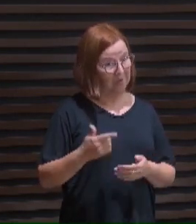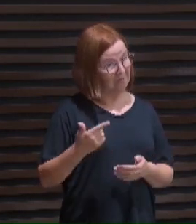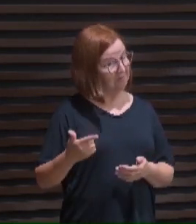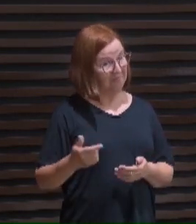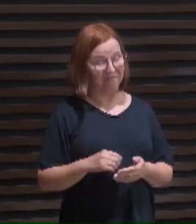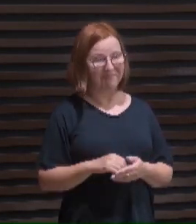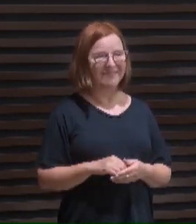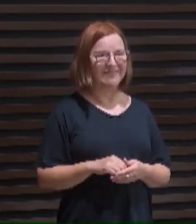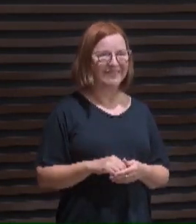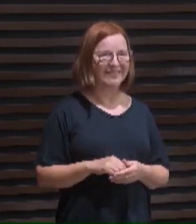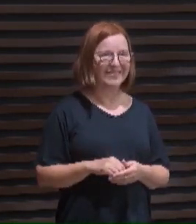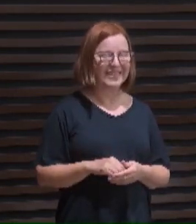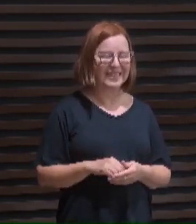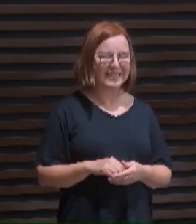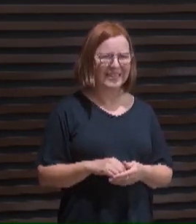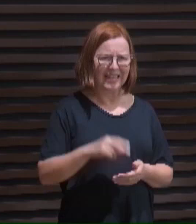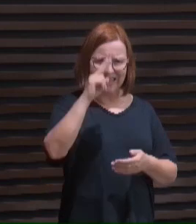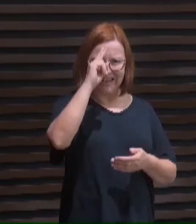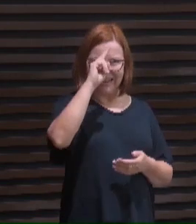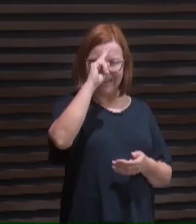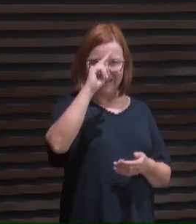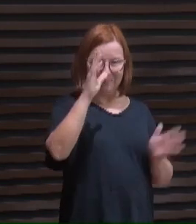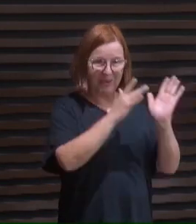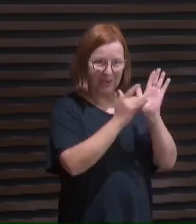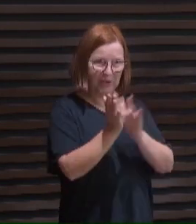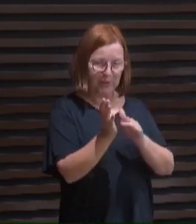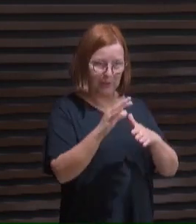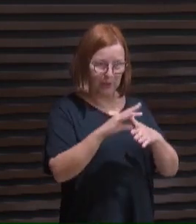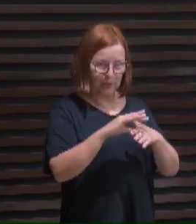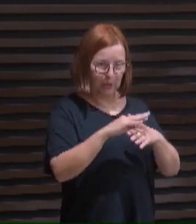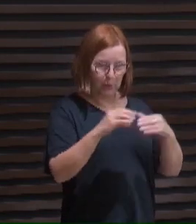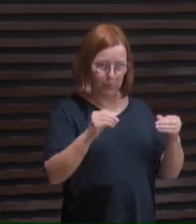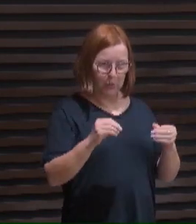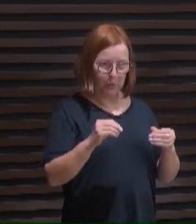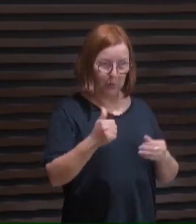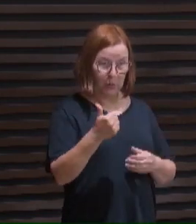Nós vemos Jesus curar 10 leprosos,